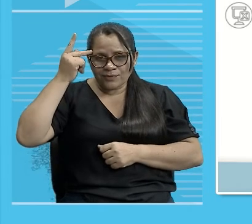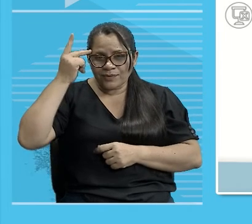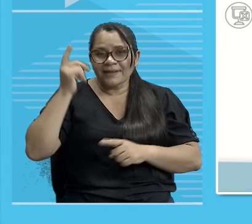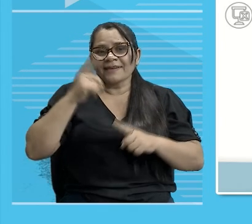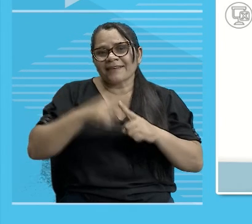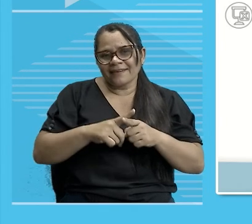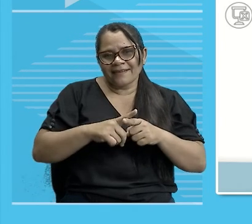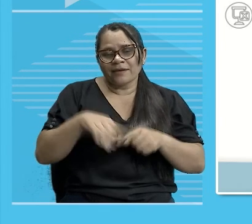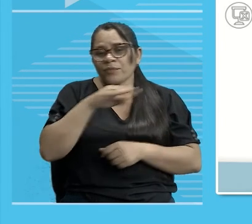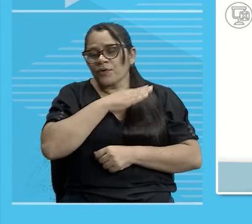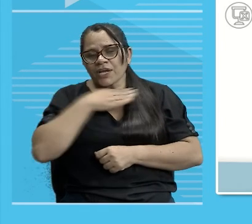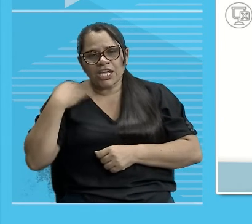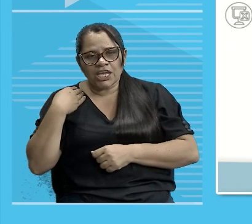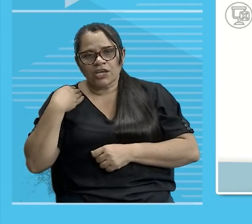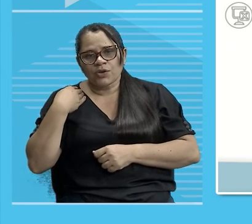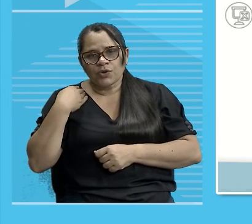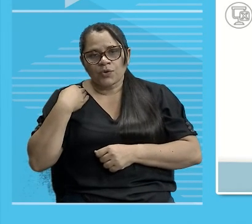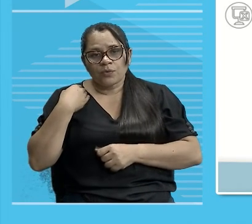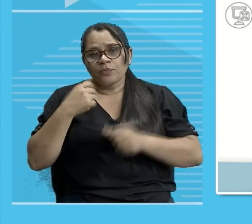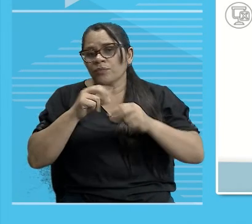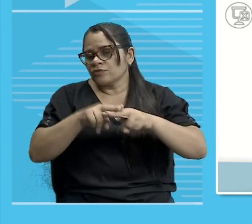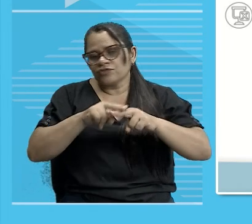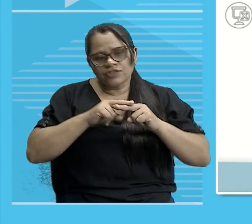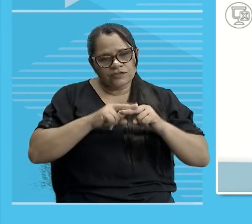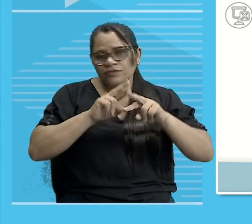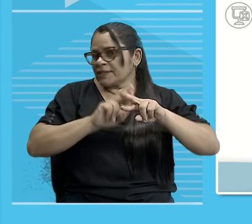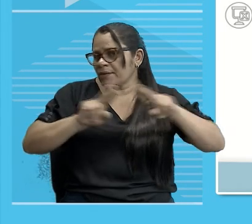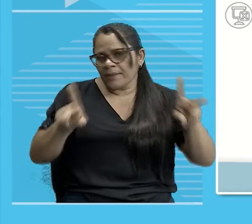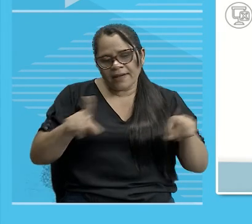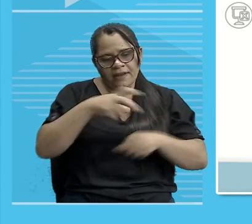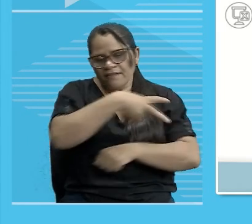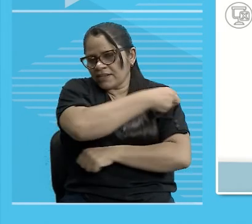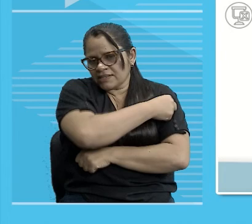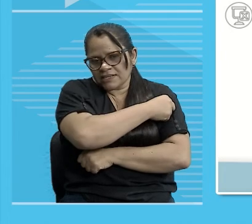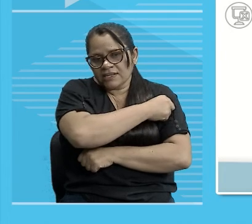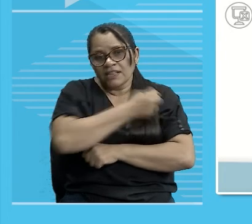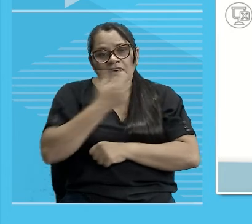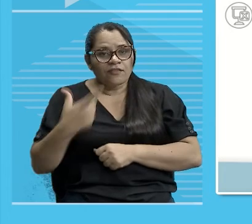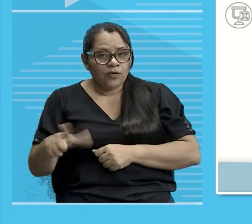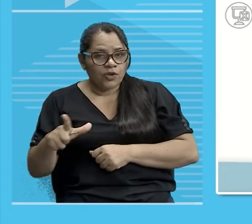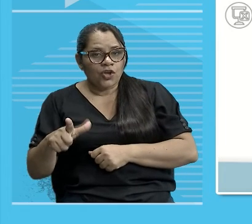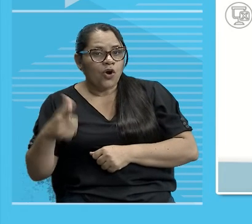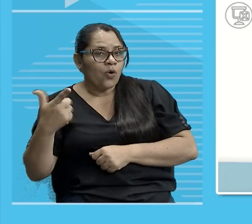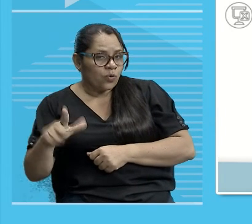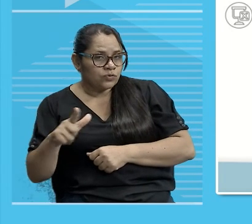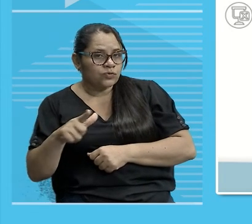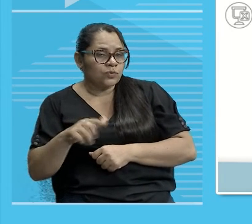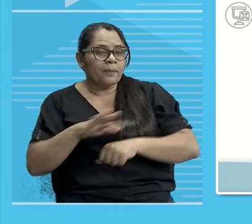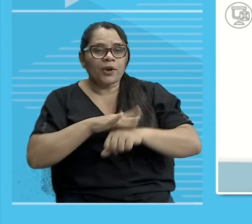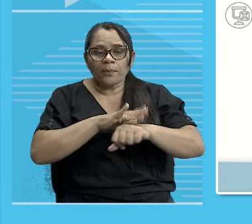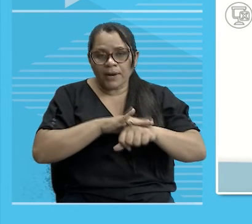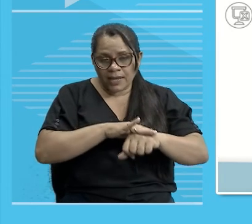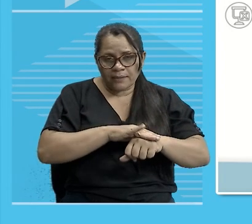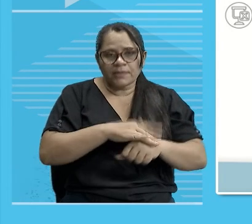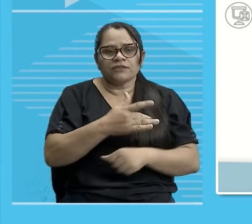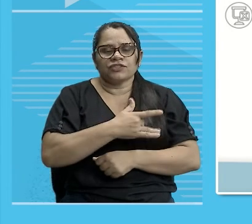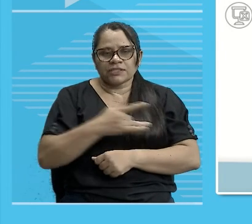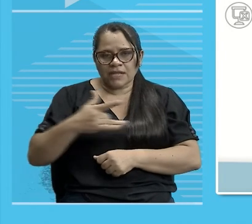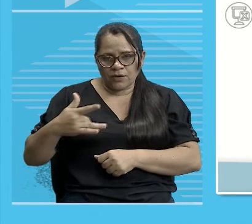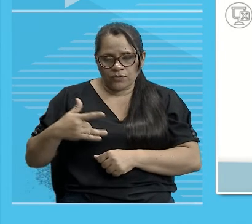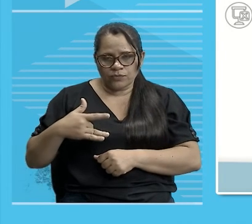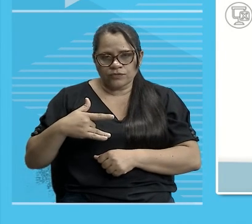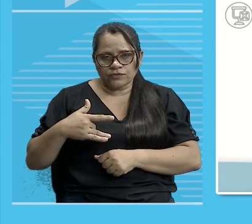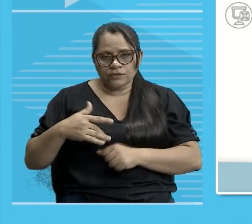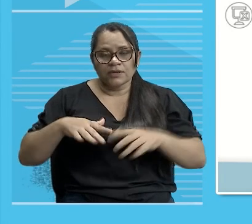da vacina Foi por causa de um ou uma outra situação ou ela tinha esse